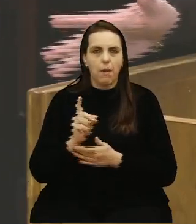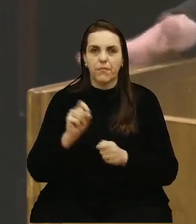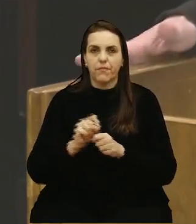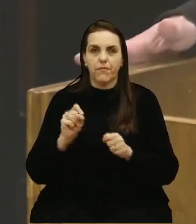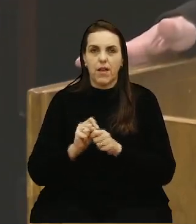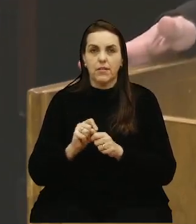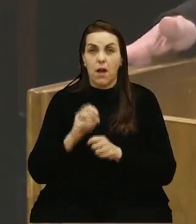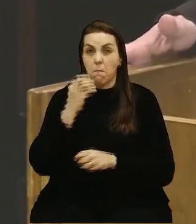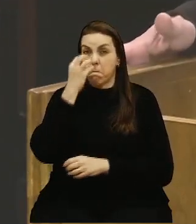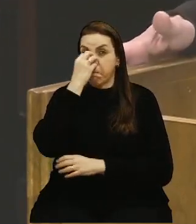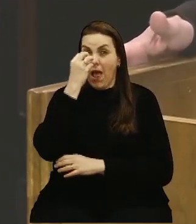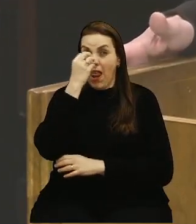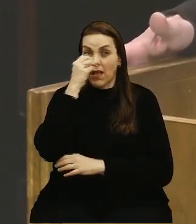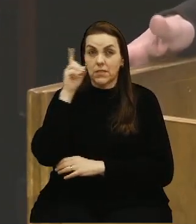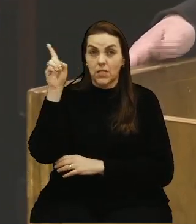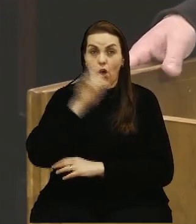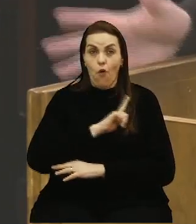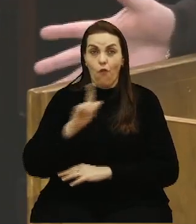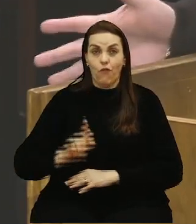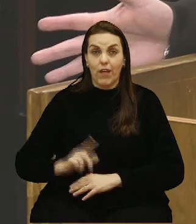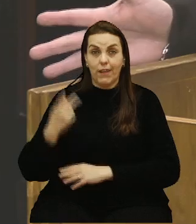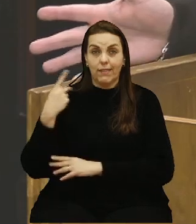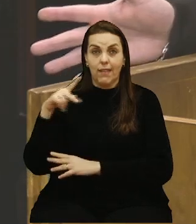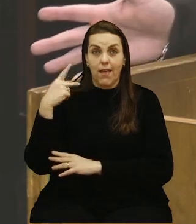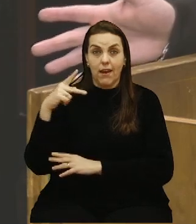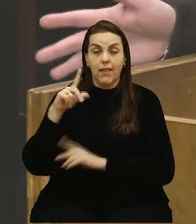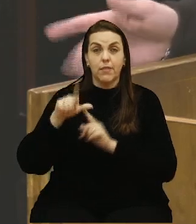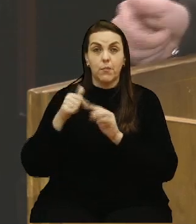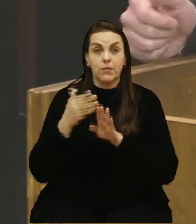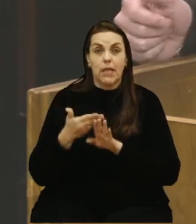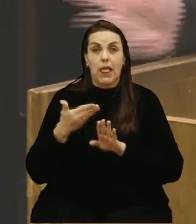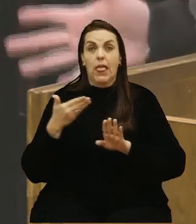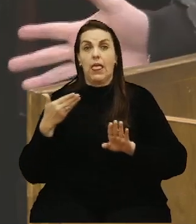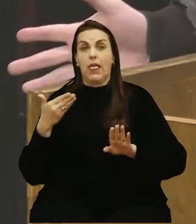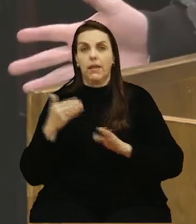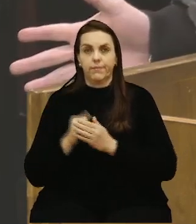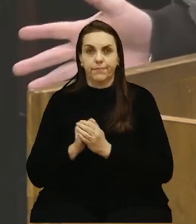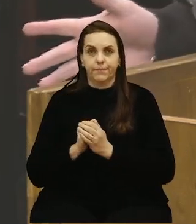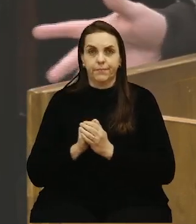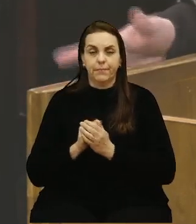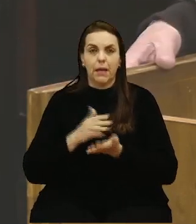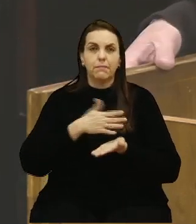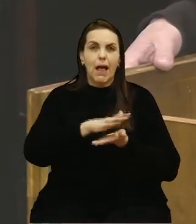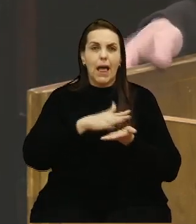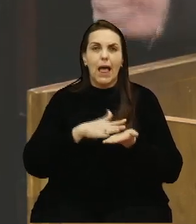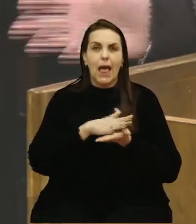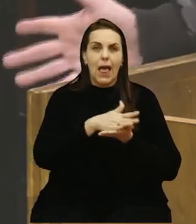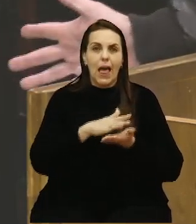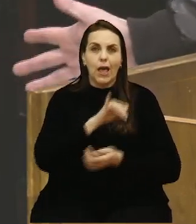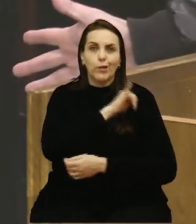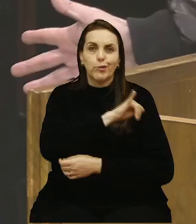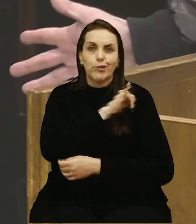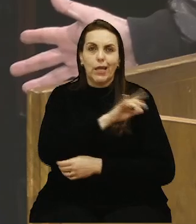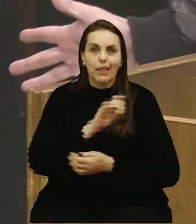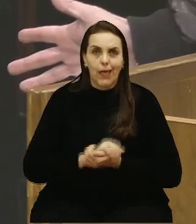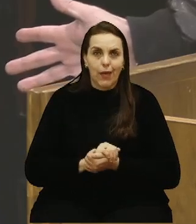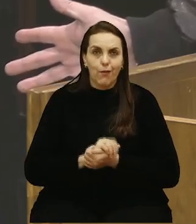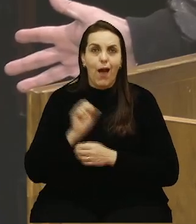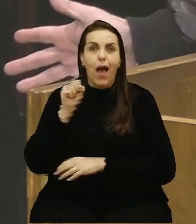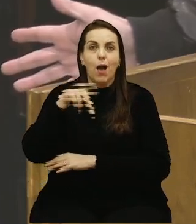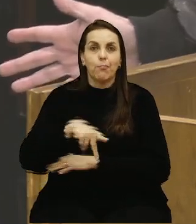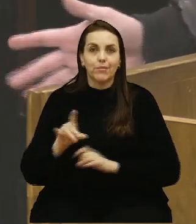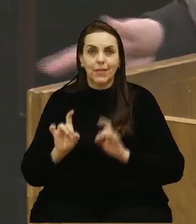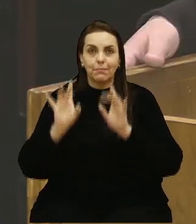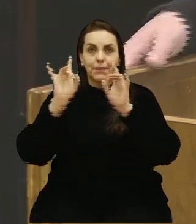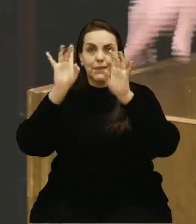de governo, do governo dele, e depois recua. É a escola de samba do Rio de Janeiro, é a aposentadoria especial para o